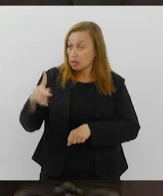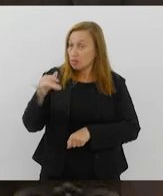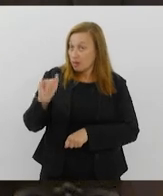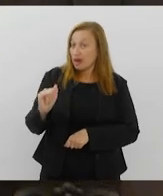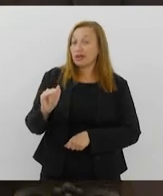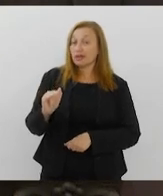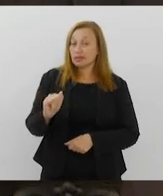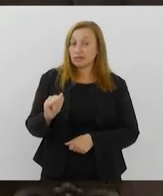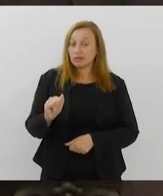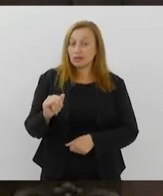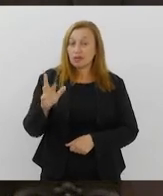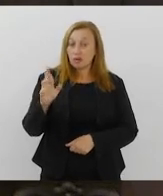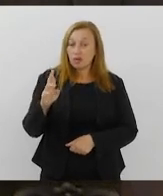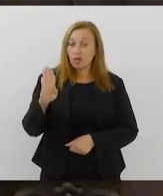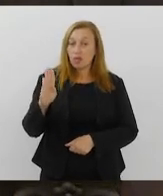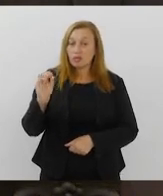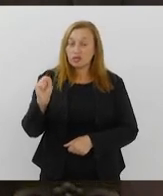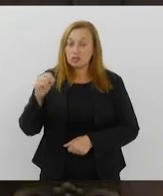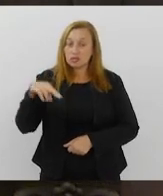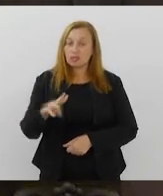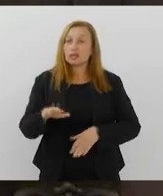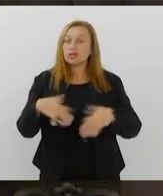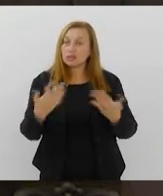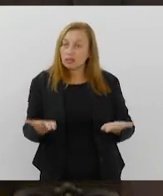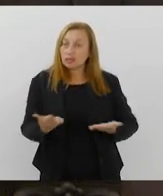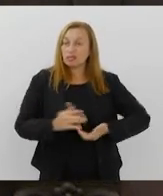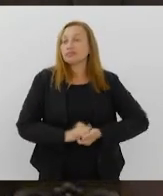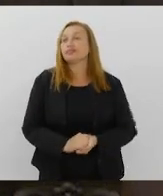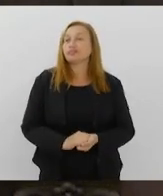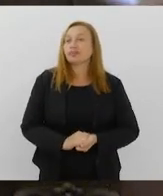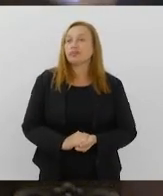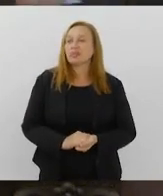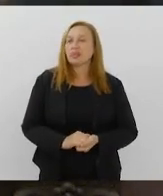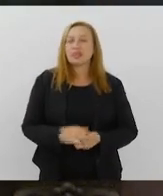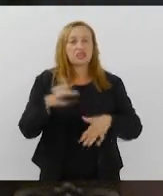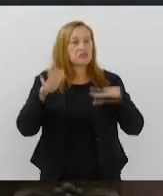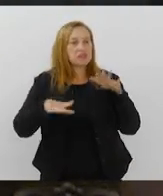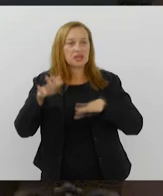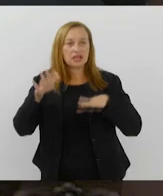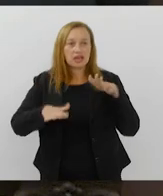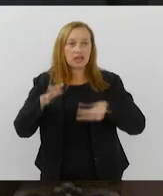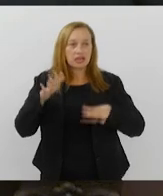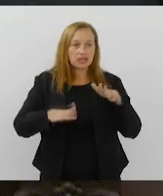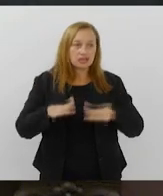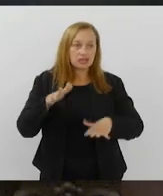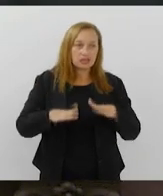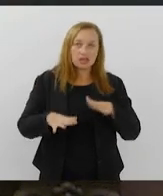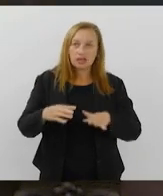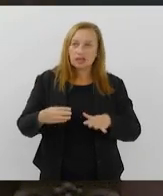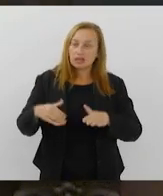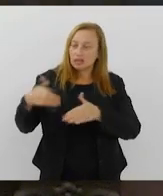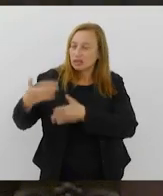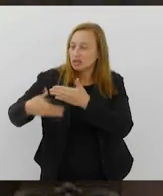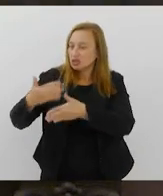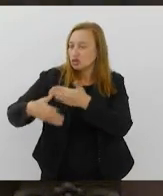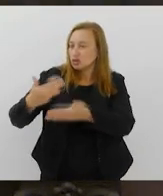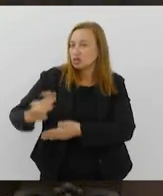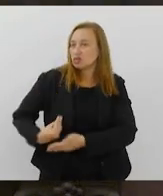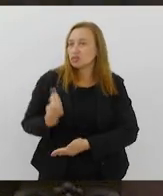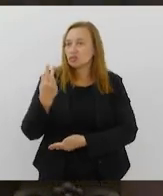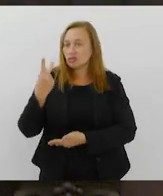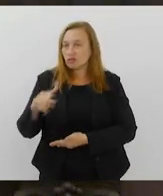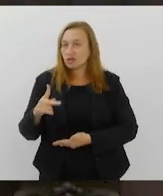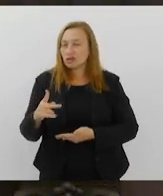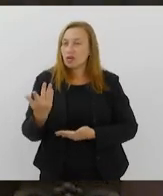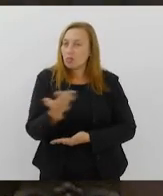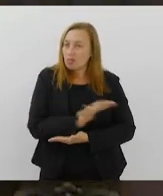alguns anos atrás. Então, um cara que, independente da vida pública que teve, se tornou um grande